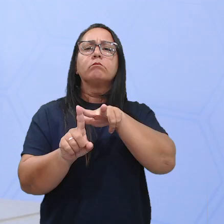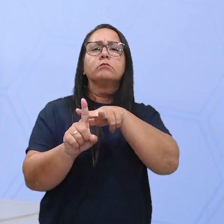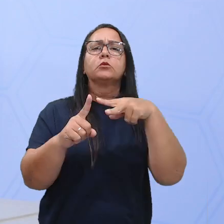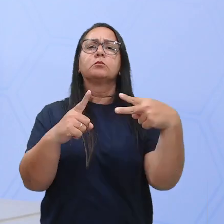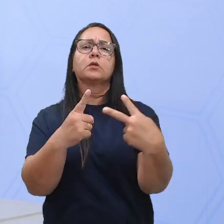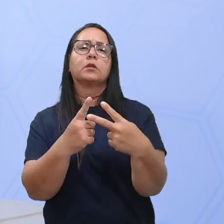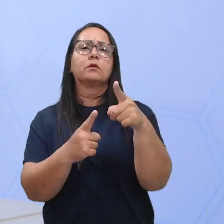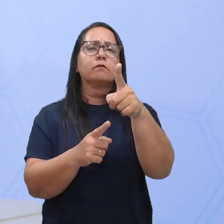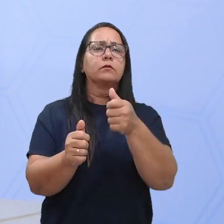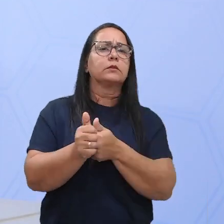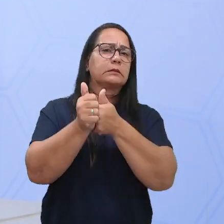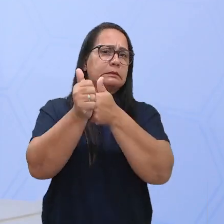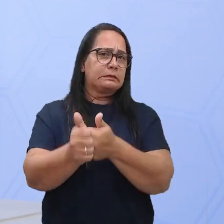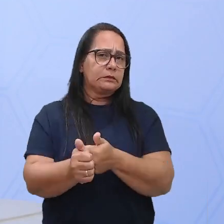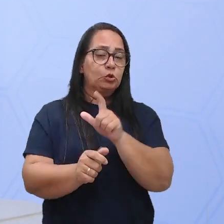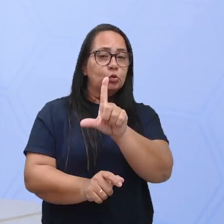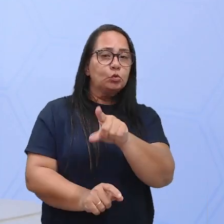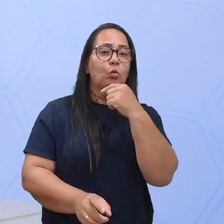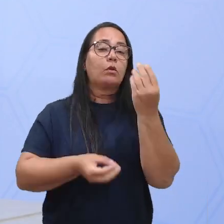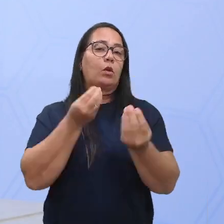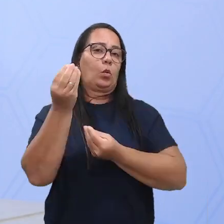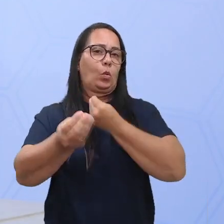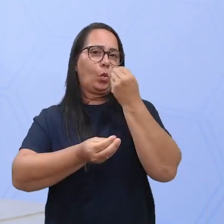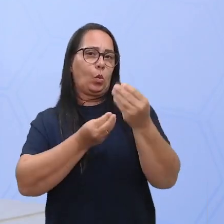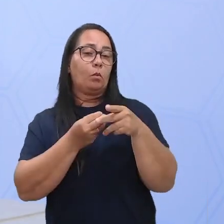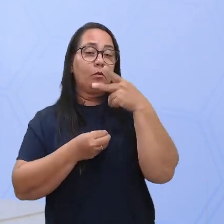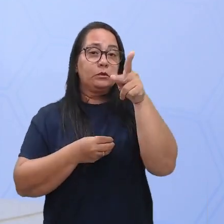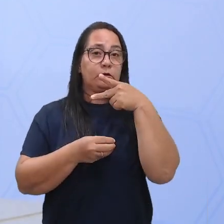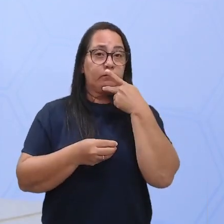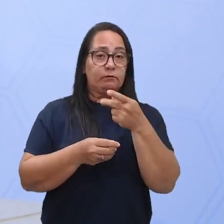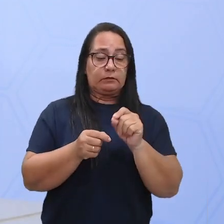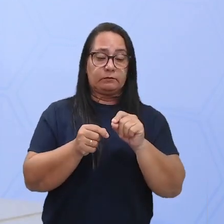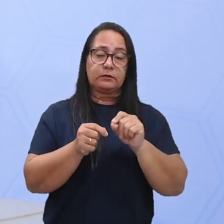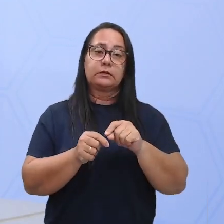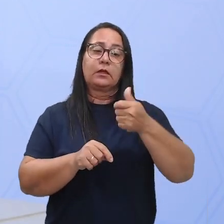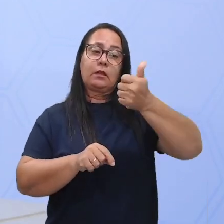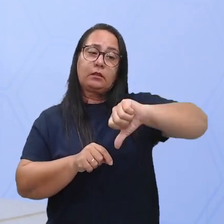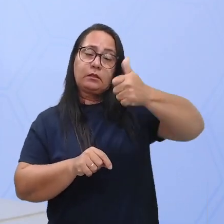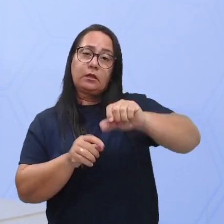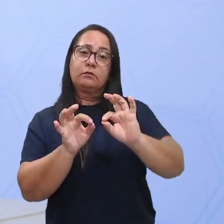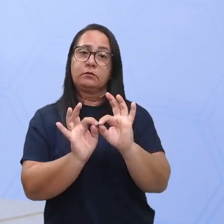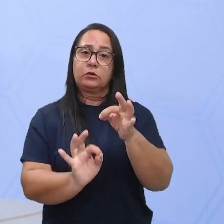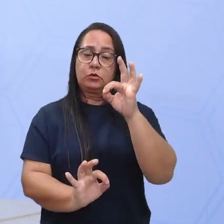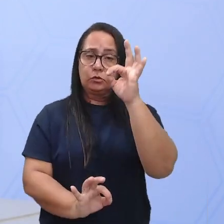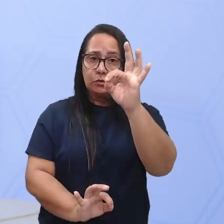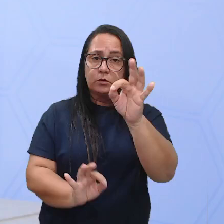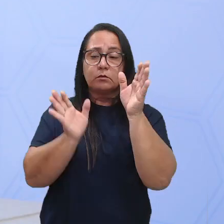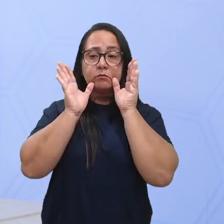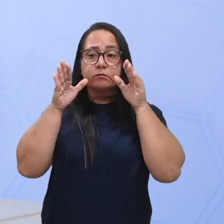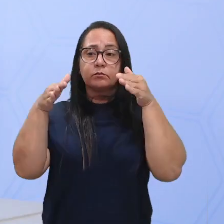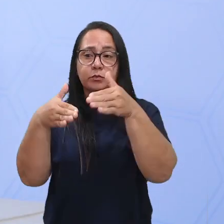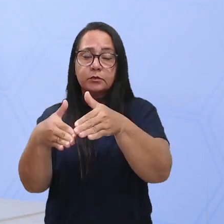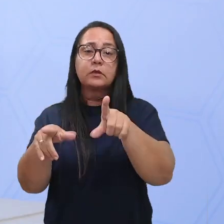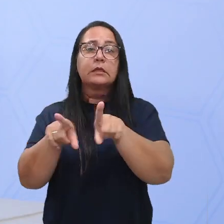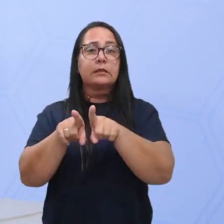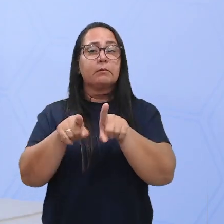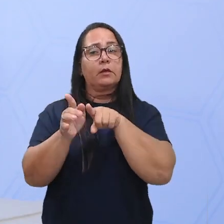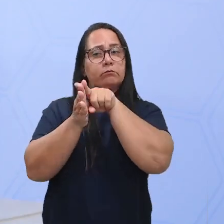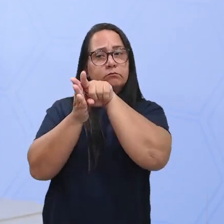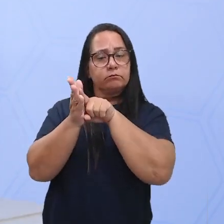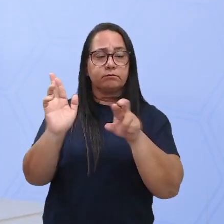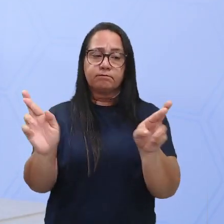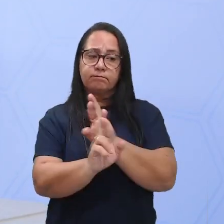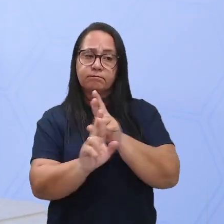seguir. Escolher como você vai fazer essa análise do discurso para se apoiar e fazer um estudo das